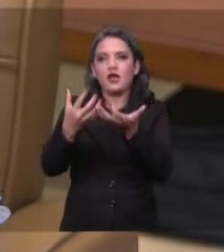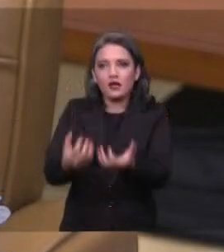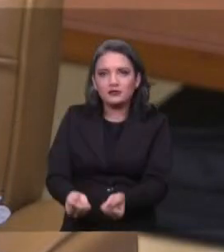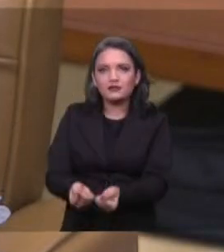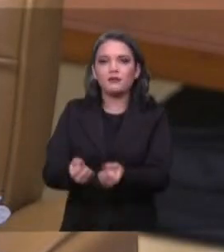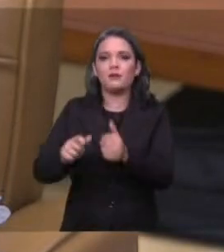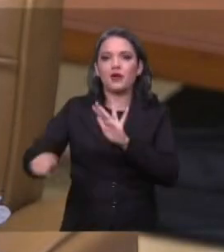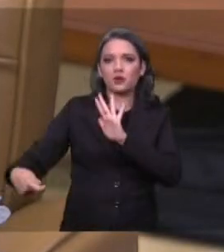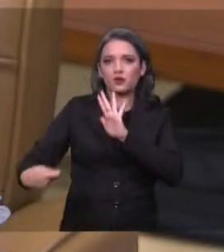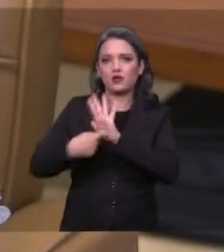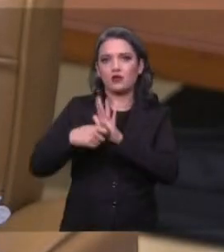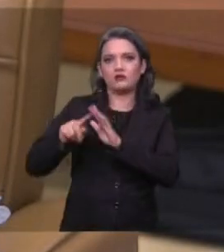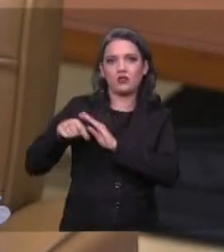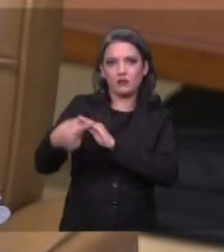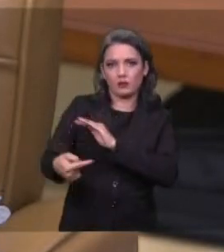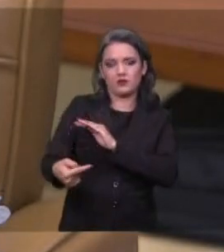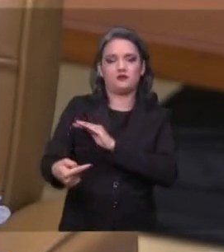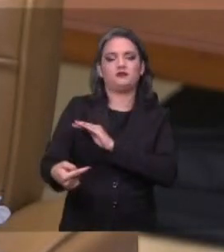Tá.